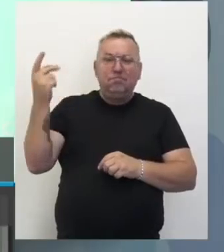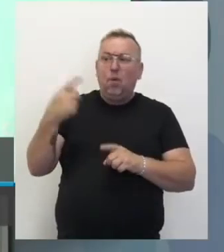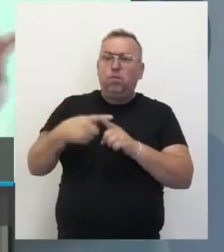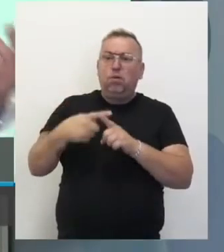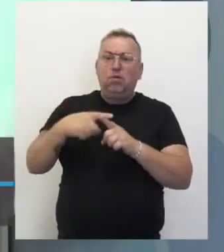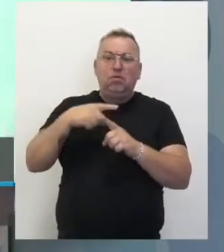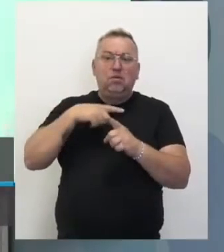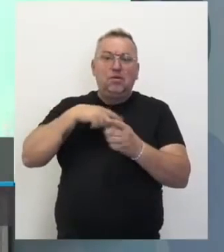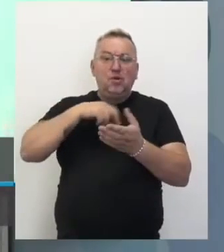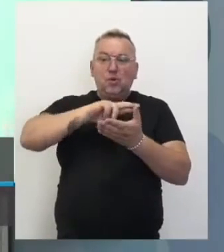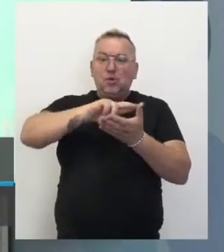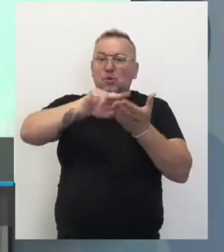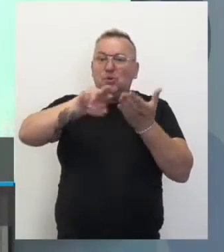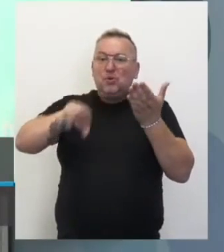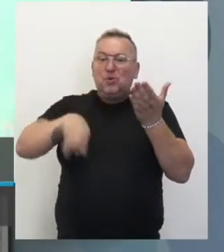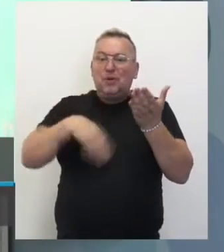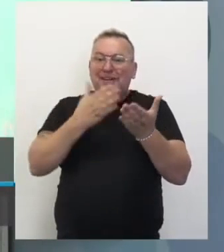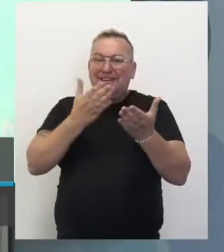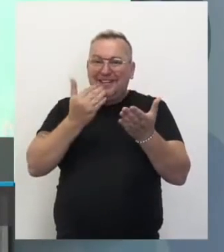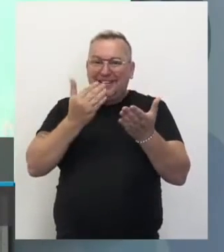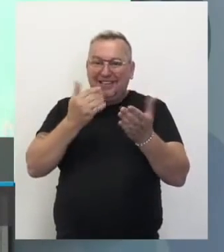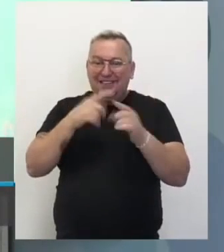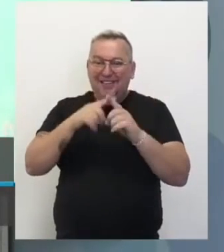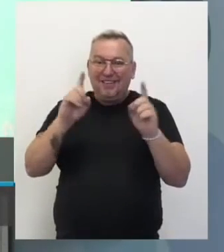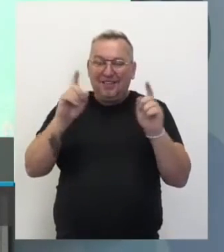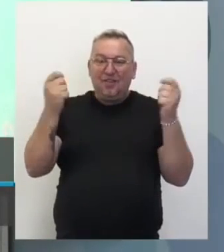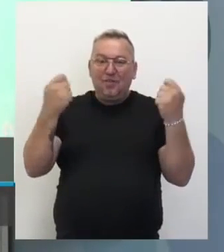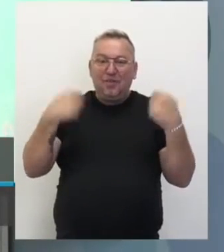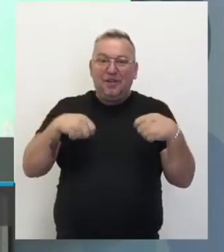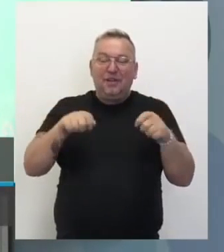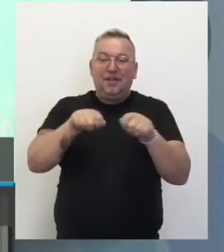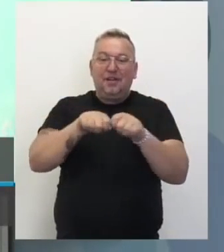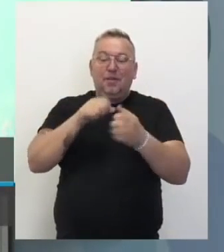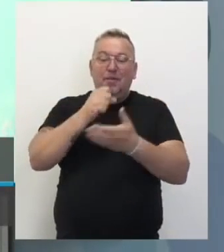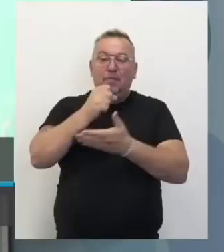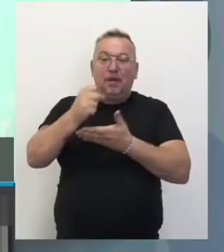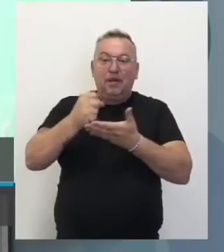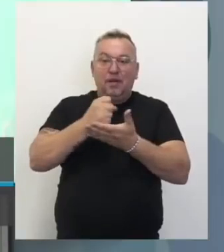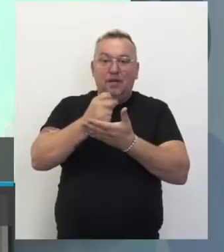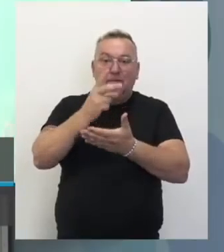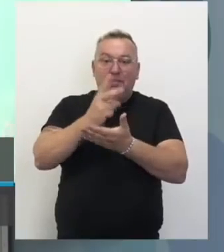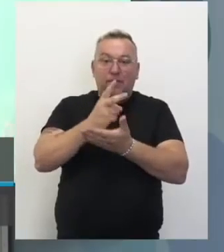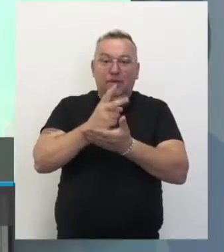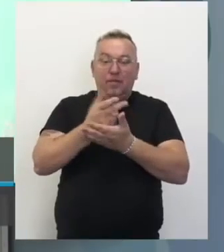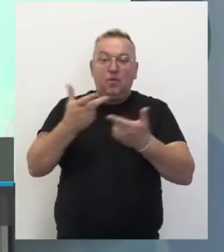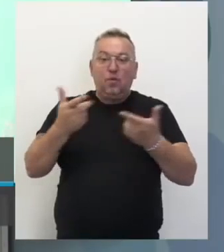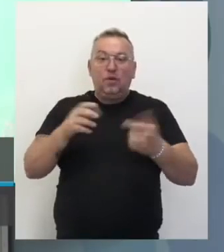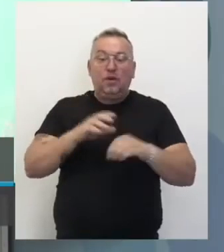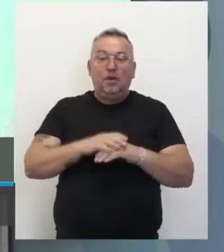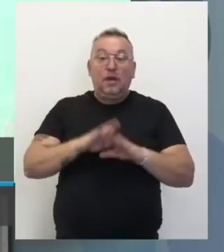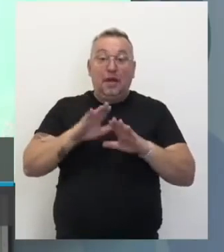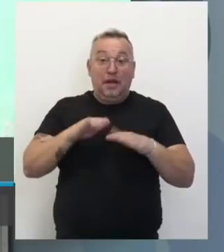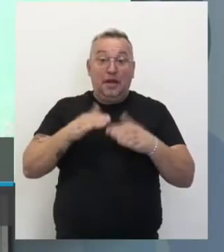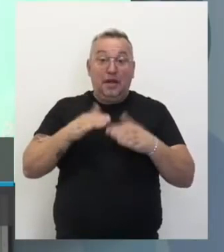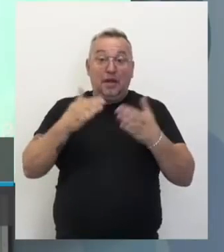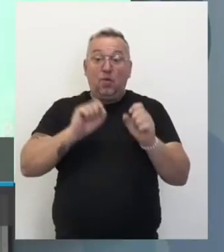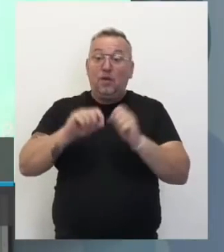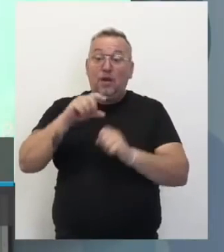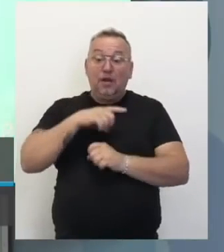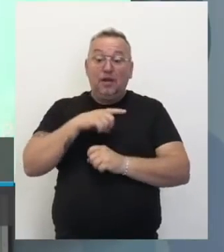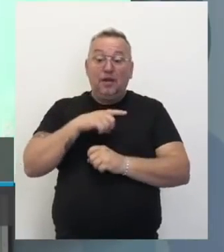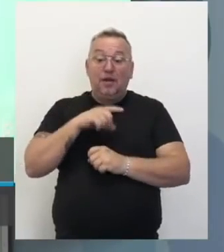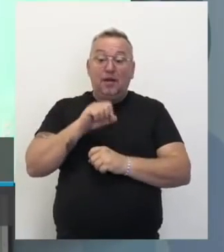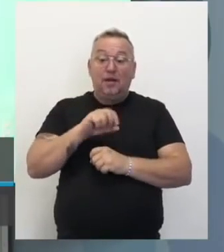essa variedade de alimentação? Já que a gente precisa aí, basicamente dos mesmos nutrientes, né? Então por que será que existe